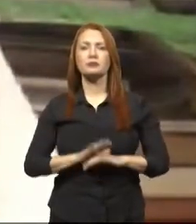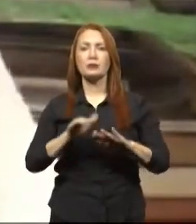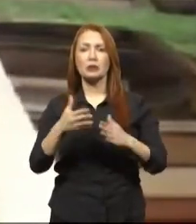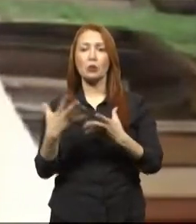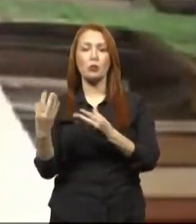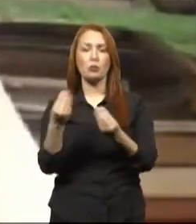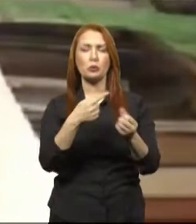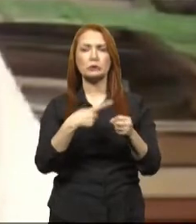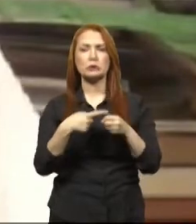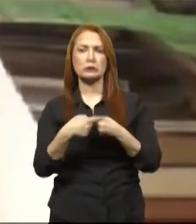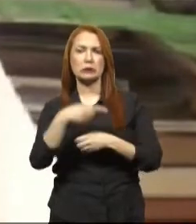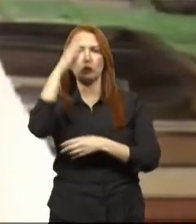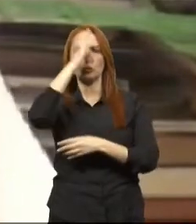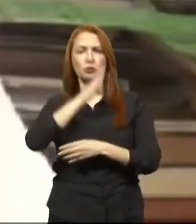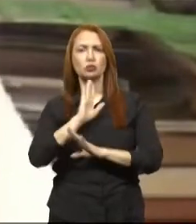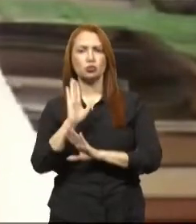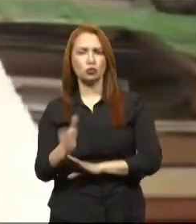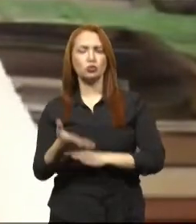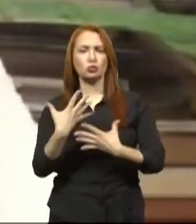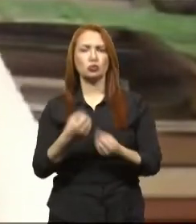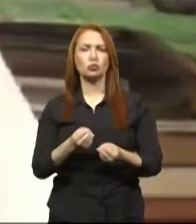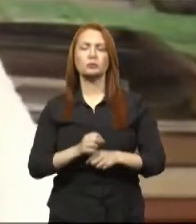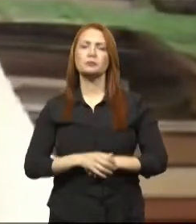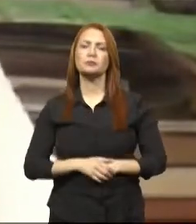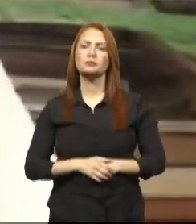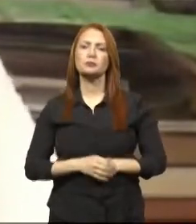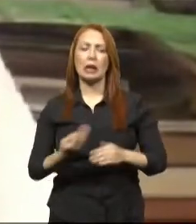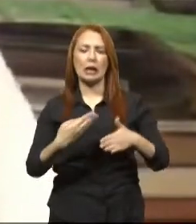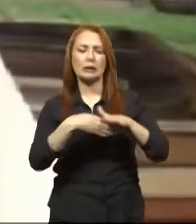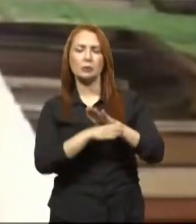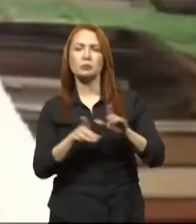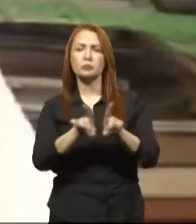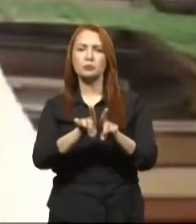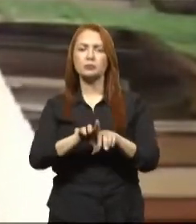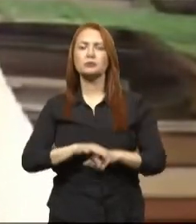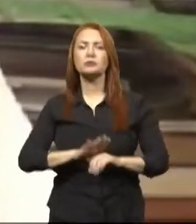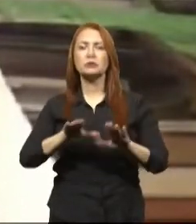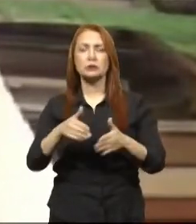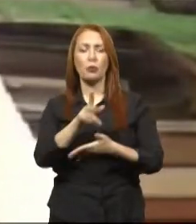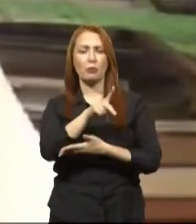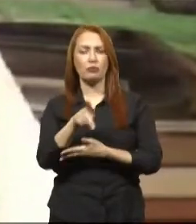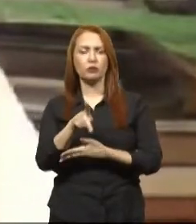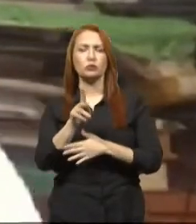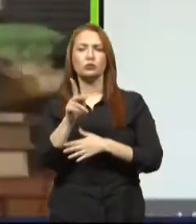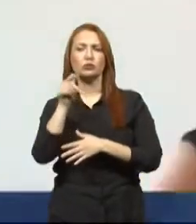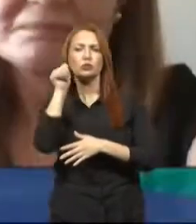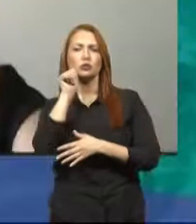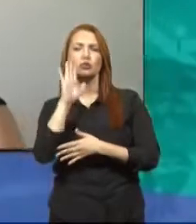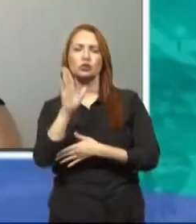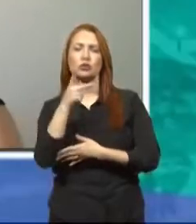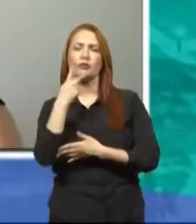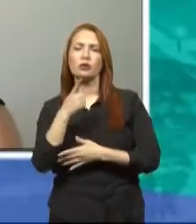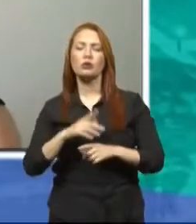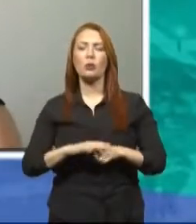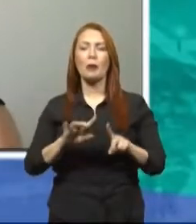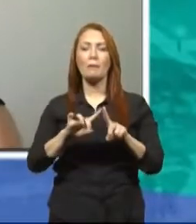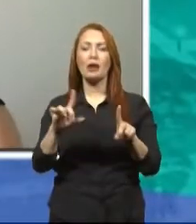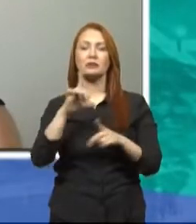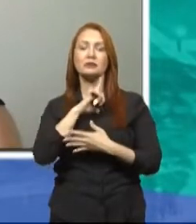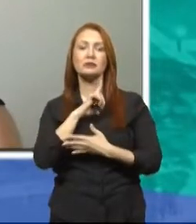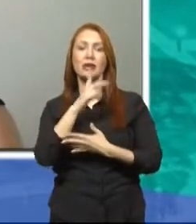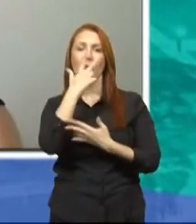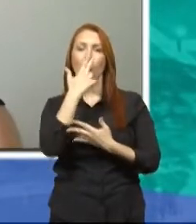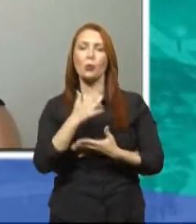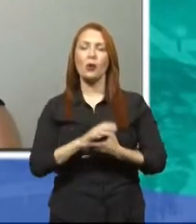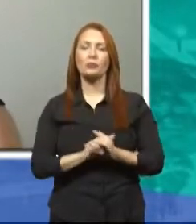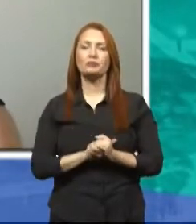em parte, essa história de internet das coisas. E, como bem falou a professora Rosa, nós temos aí uma simbiose, né? Nós temos, na